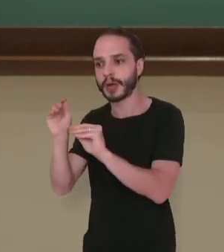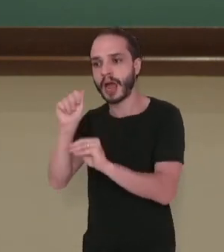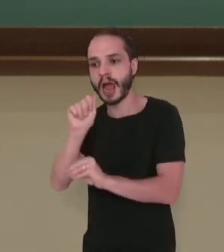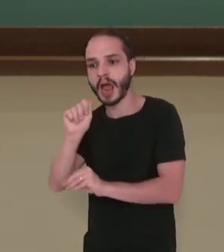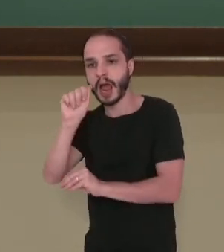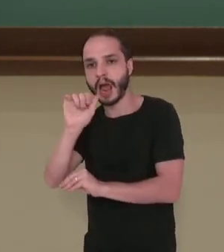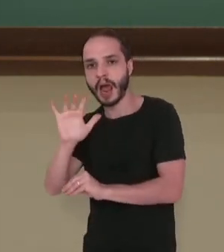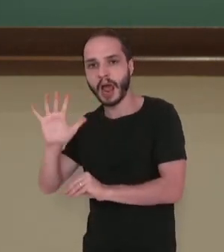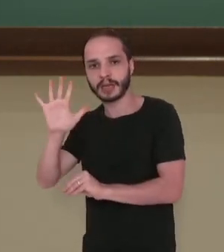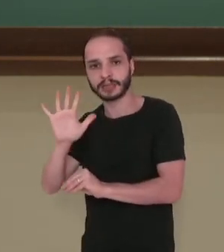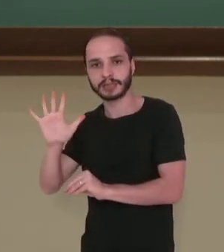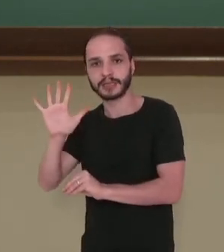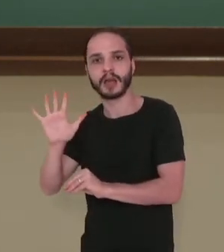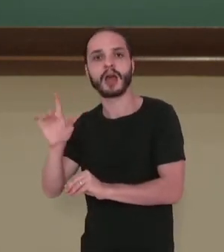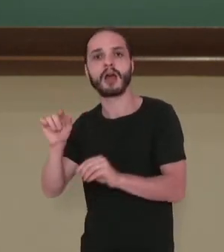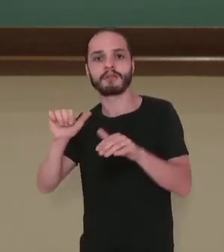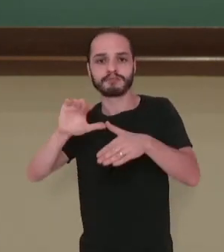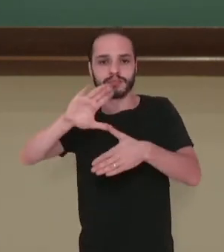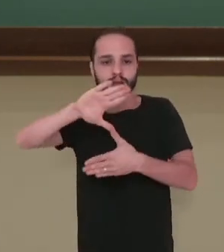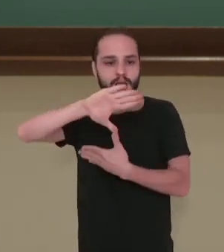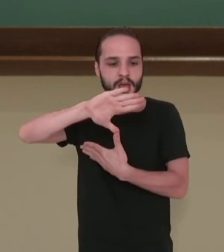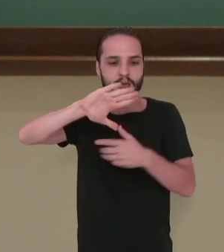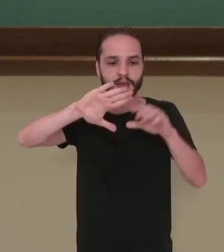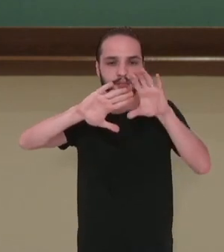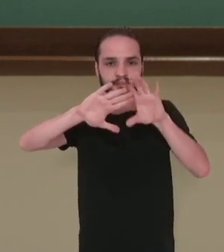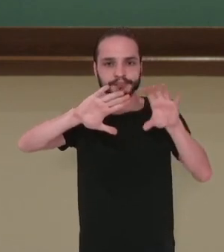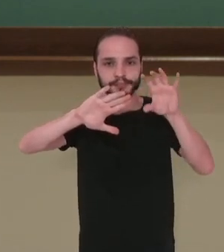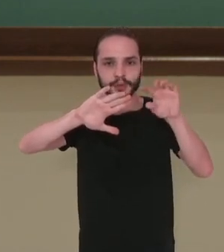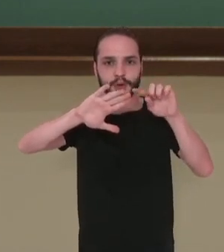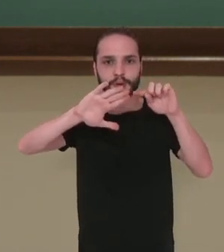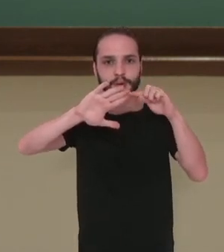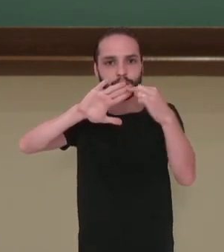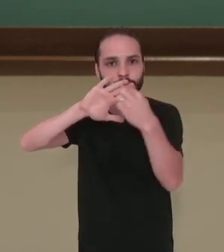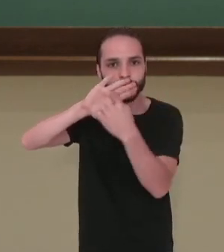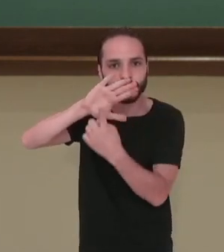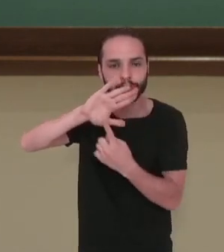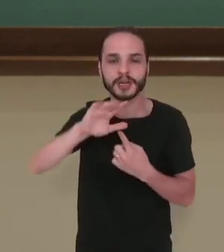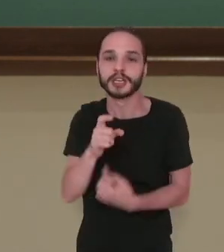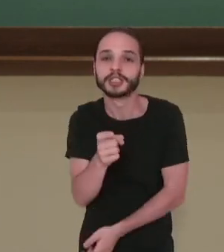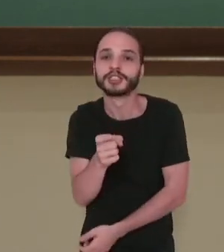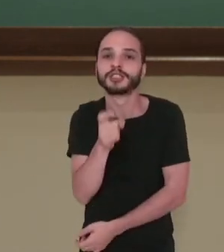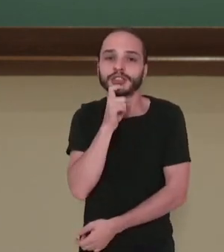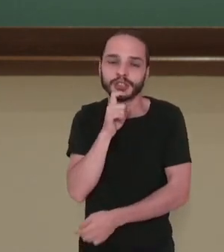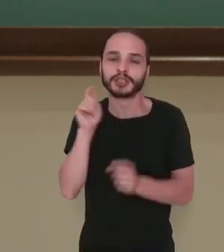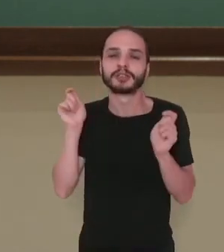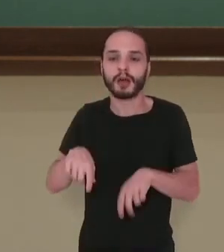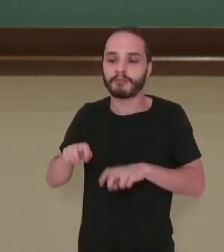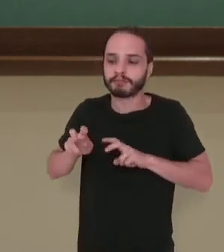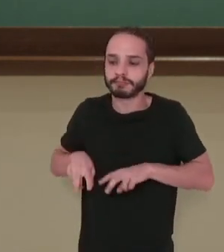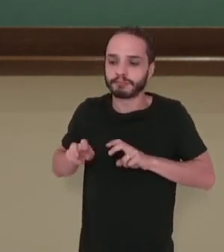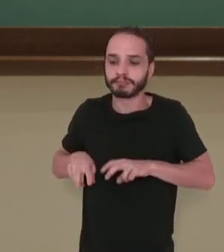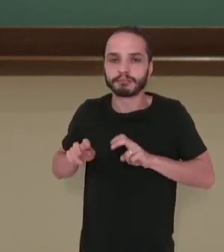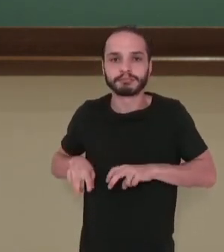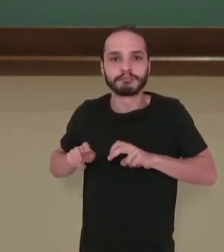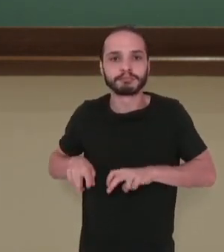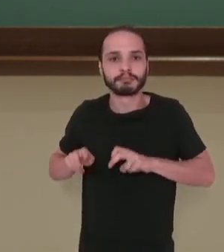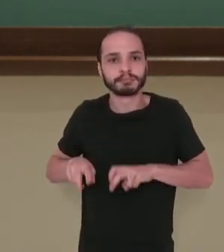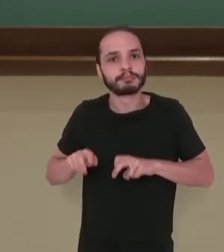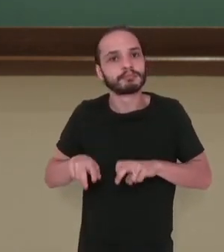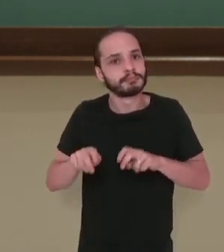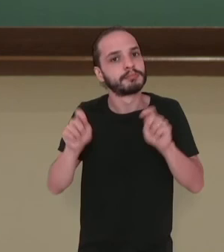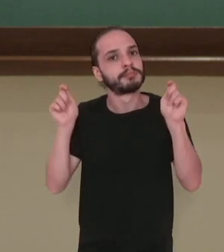teriam passado pelo Estreito de Bering na última era glacial. Portanto, eles teriam caminhado, passado a